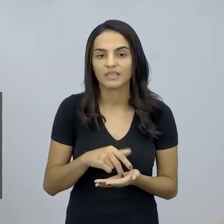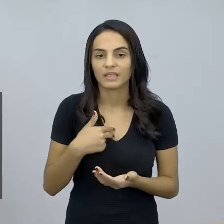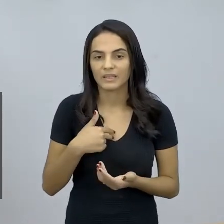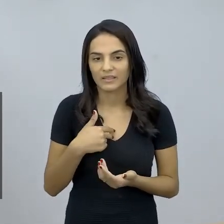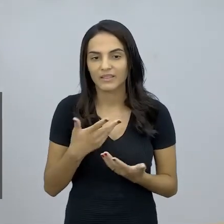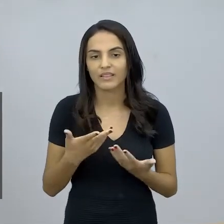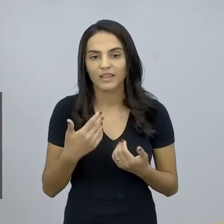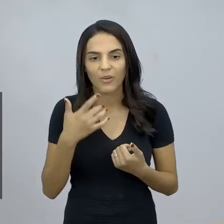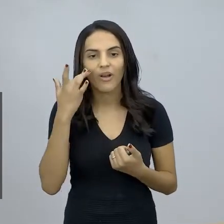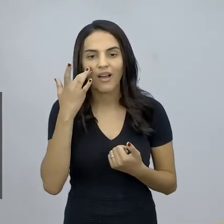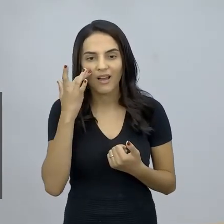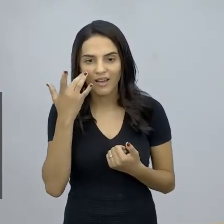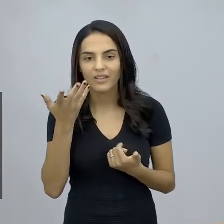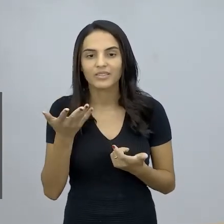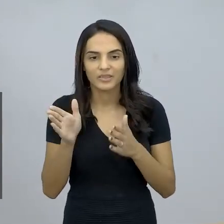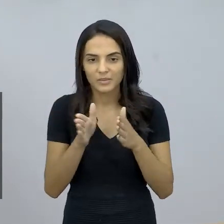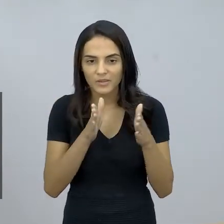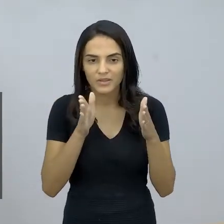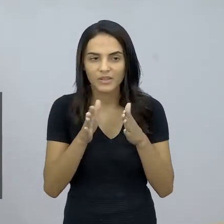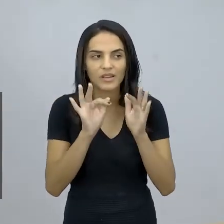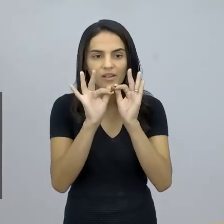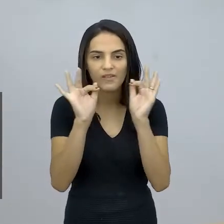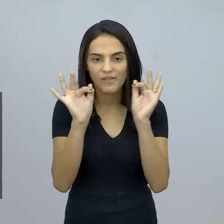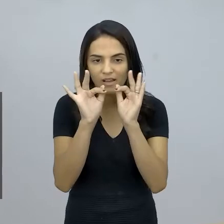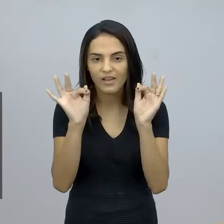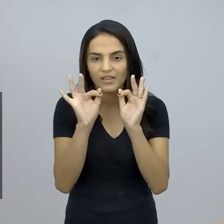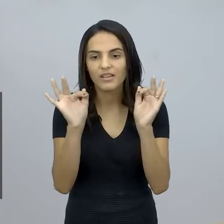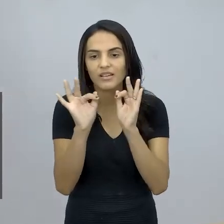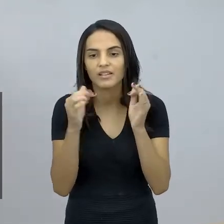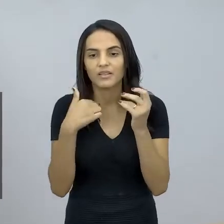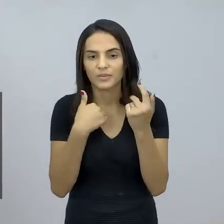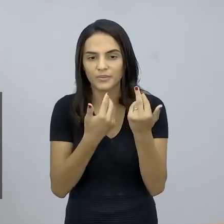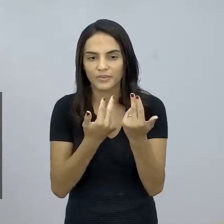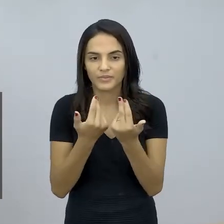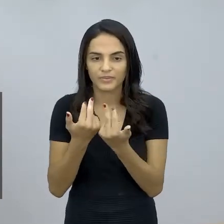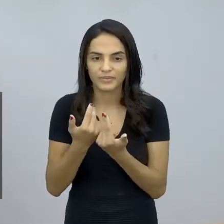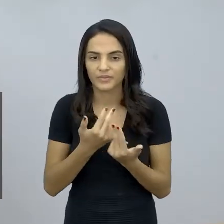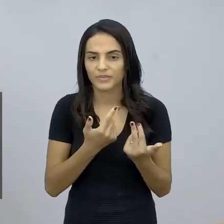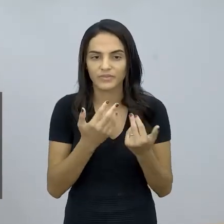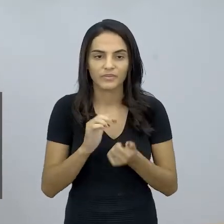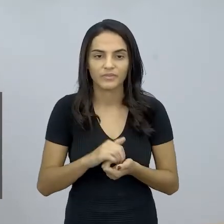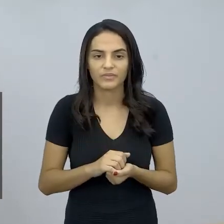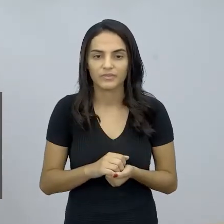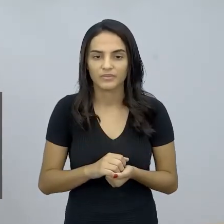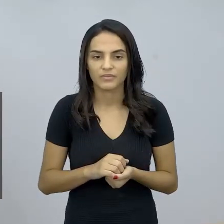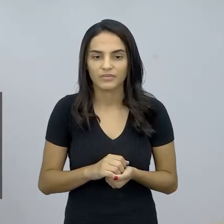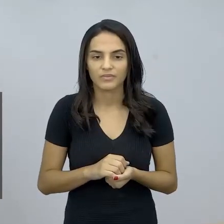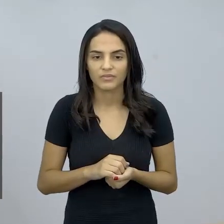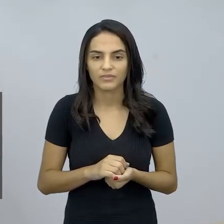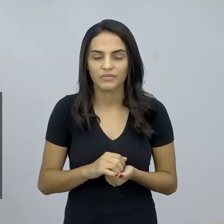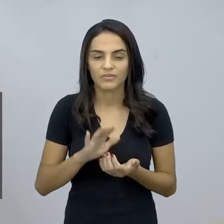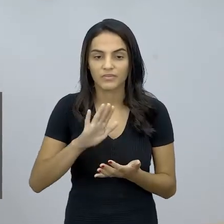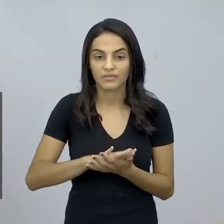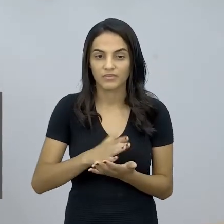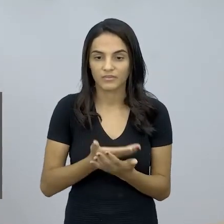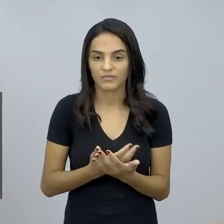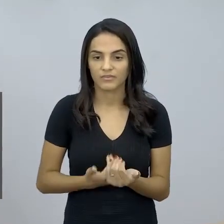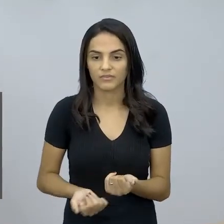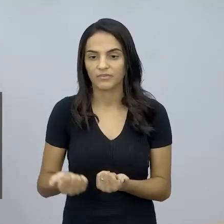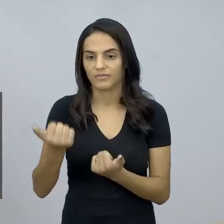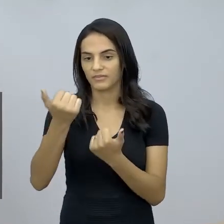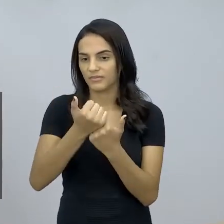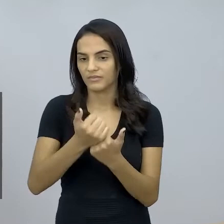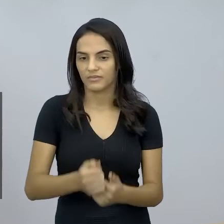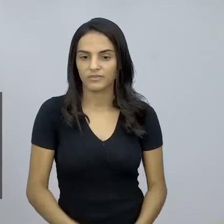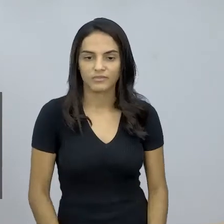falando isso, eu acho que eu reproduzo essa frase também. Eu também, coitado é filho de rato que nasce no mato pelado. Então,